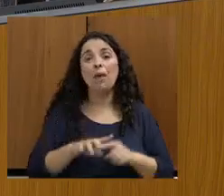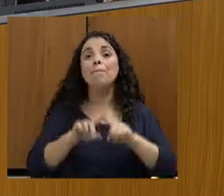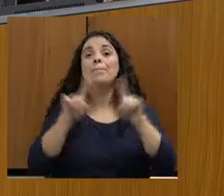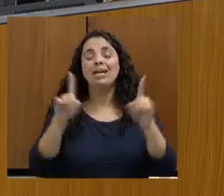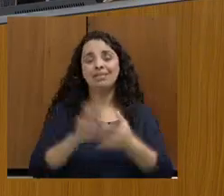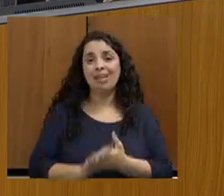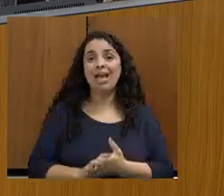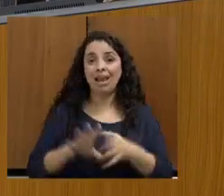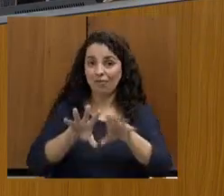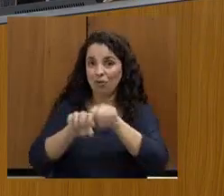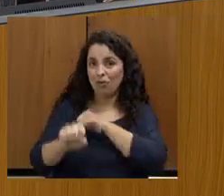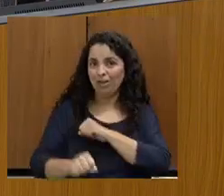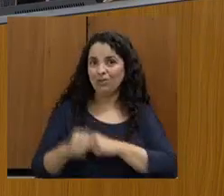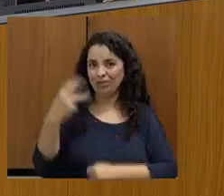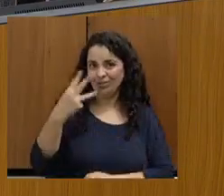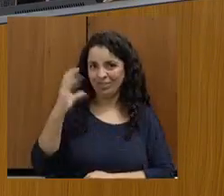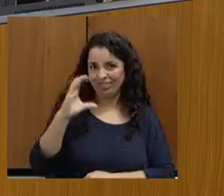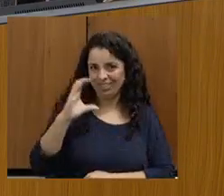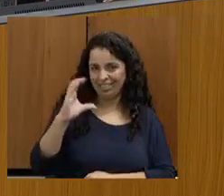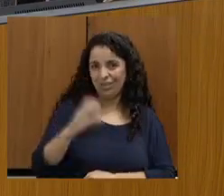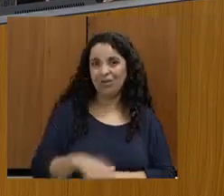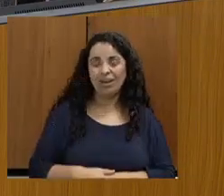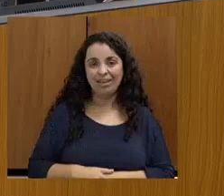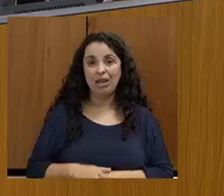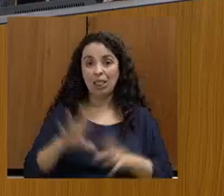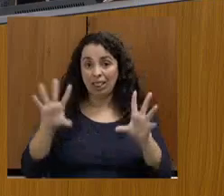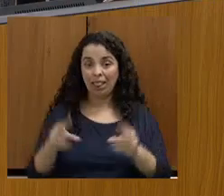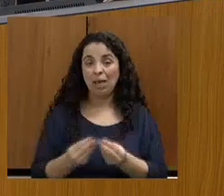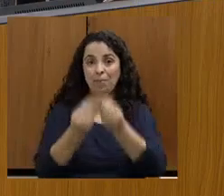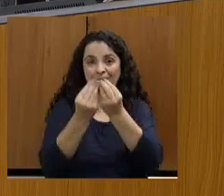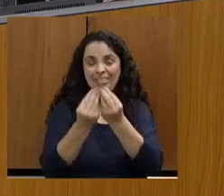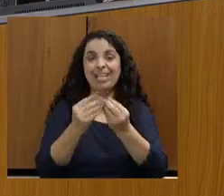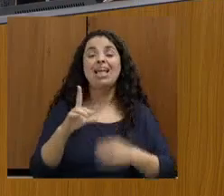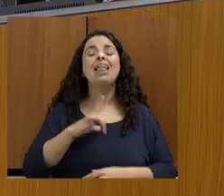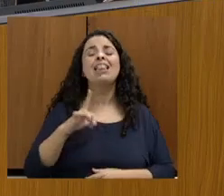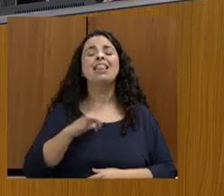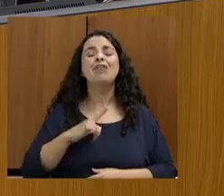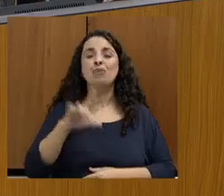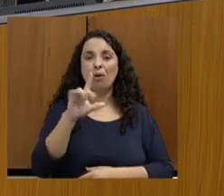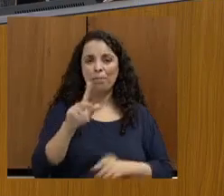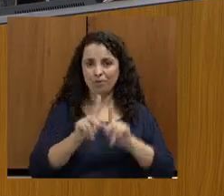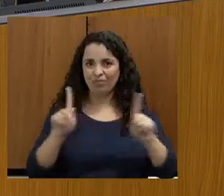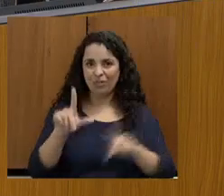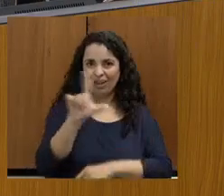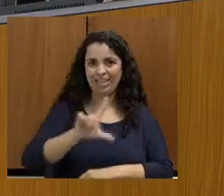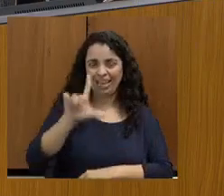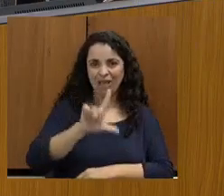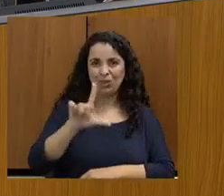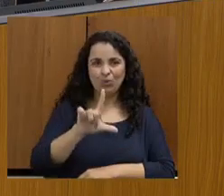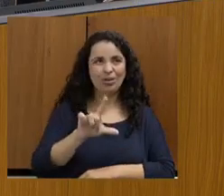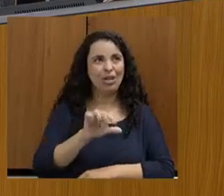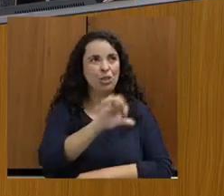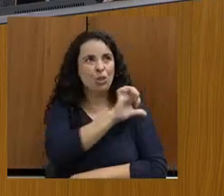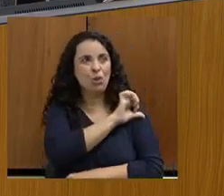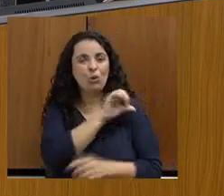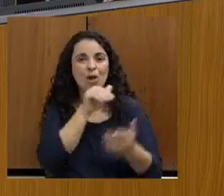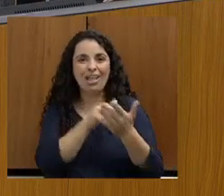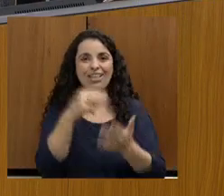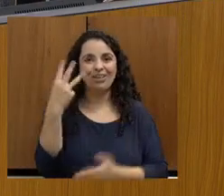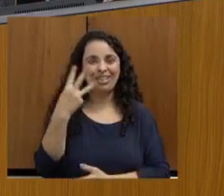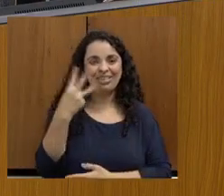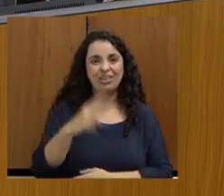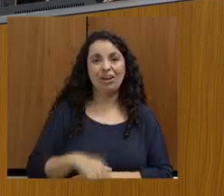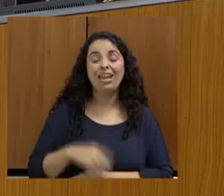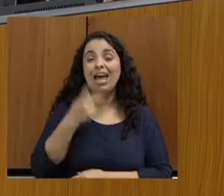terceiro ano, teve uma professora de literatura que foi professora dele do nono ao terceiro ano. Ela falou assim, eu aprendi tanto como uma